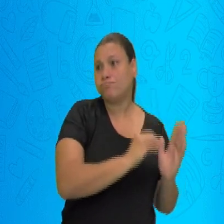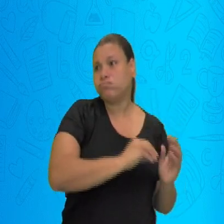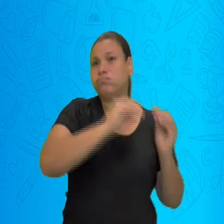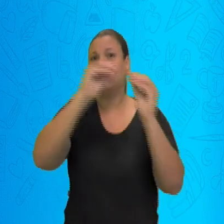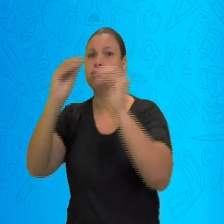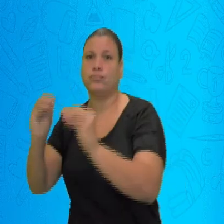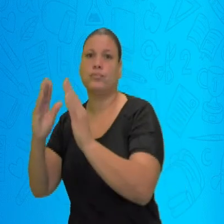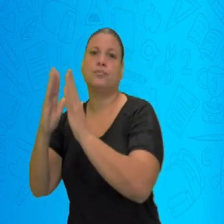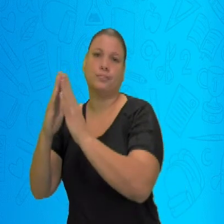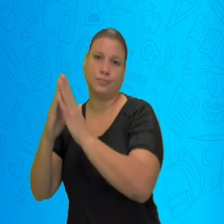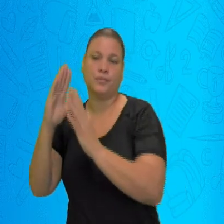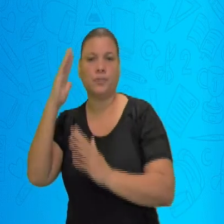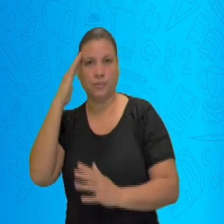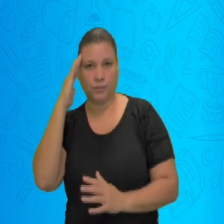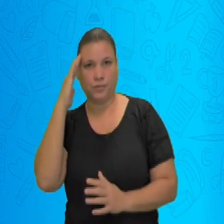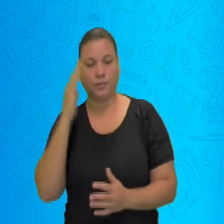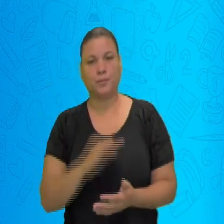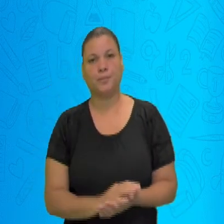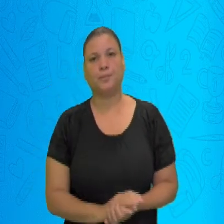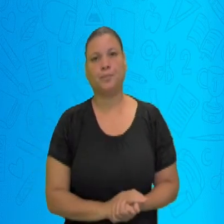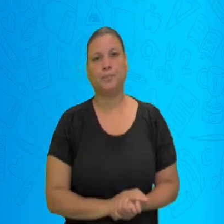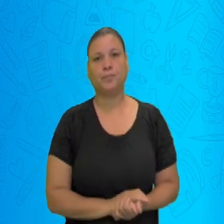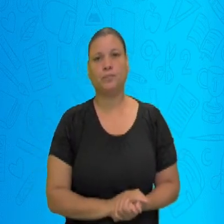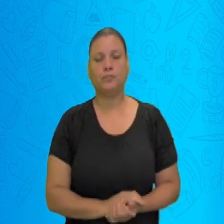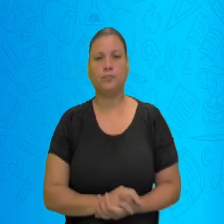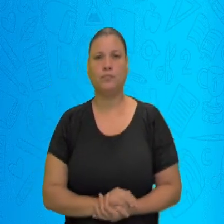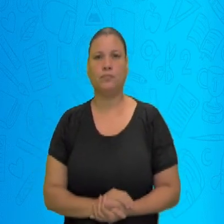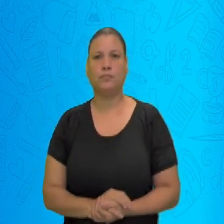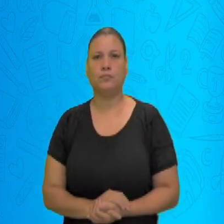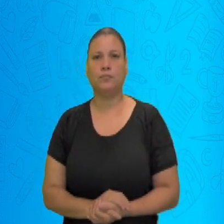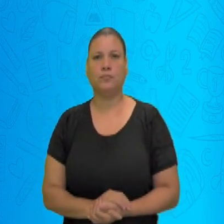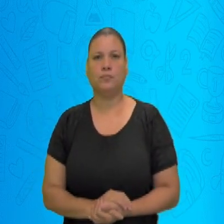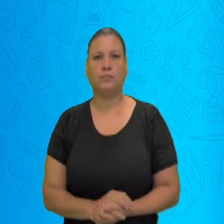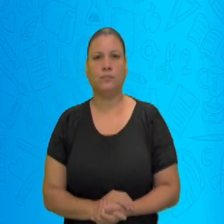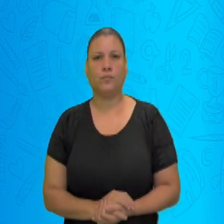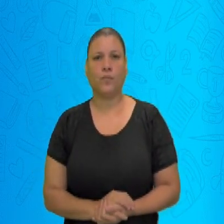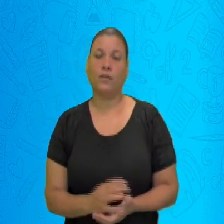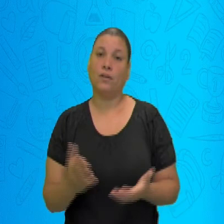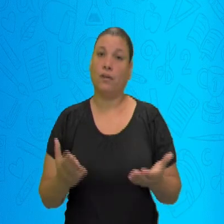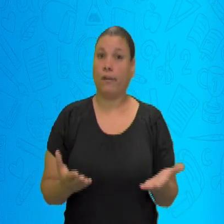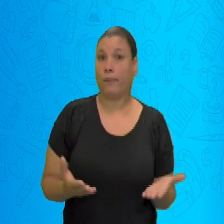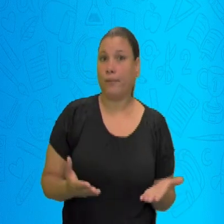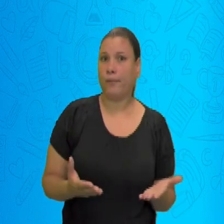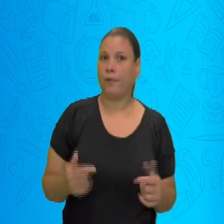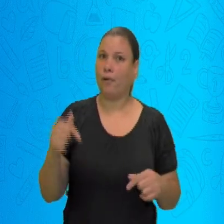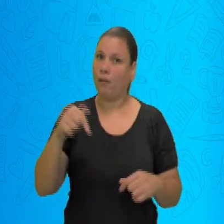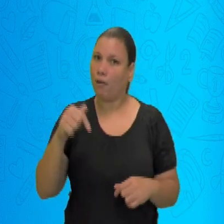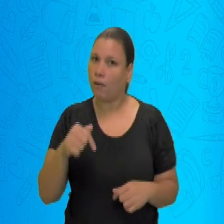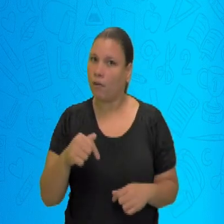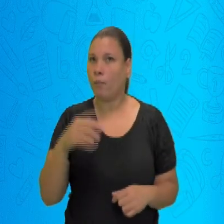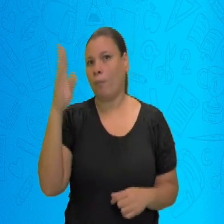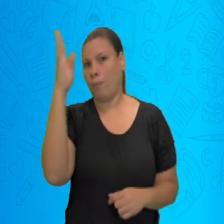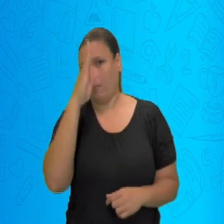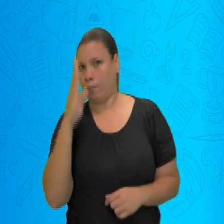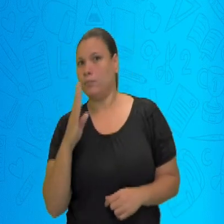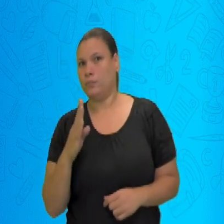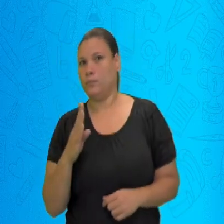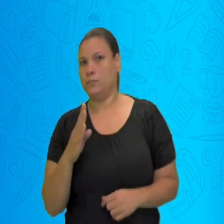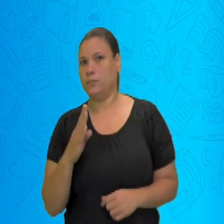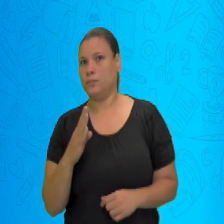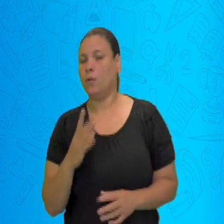os portugueses, por exemplo, no caso de Brasil, foi